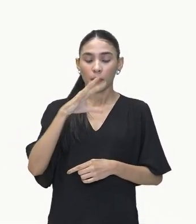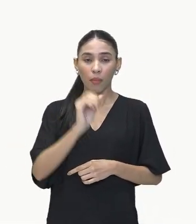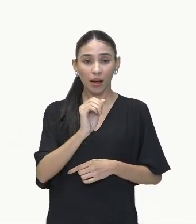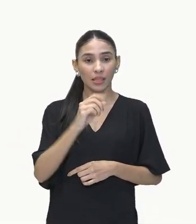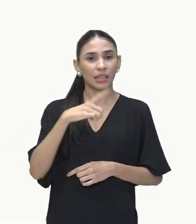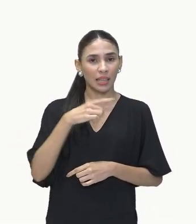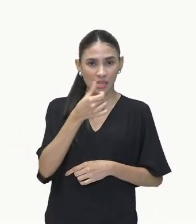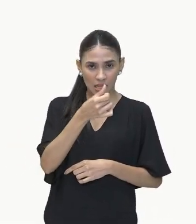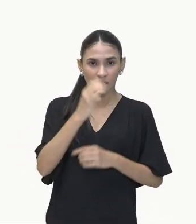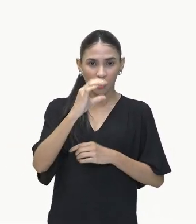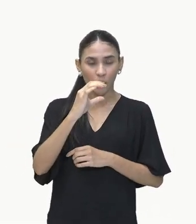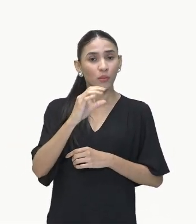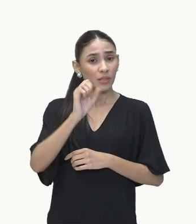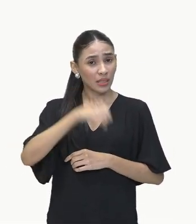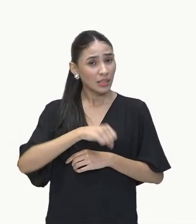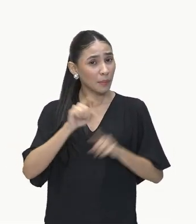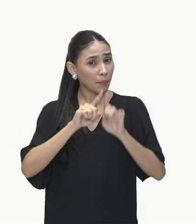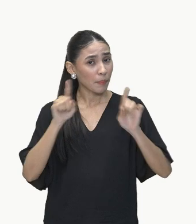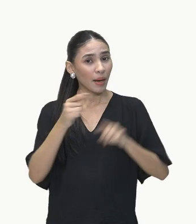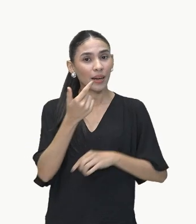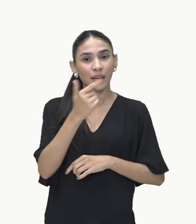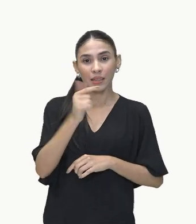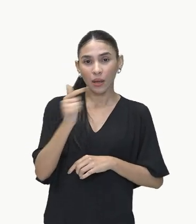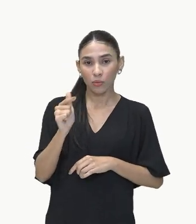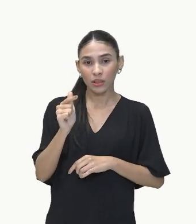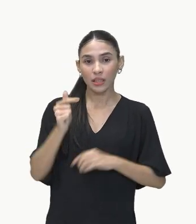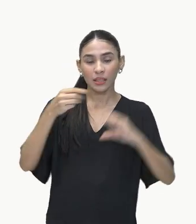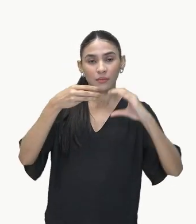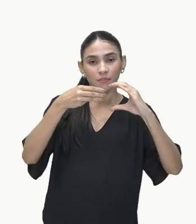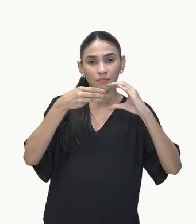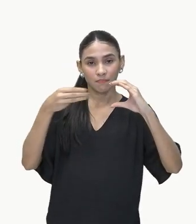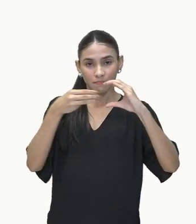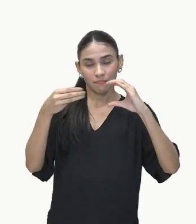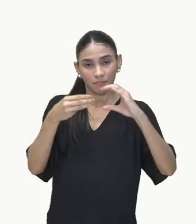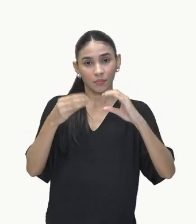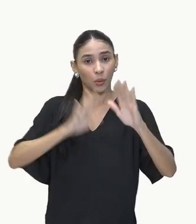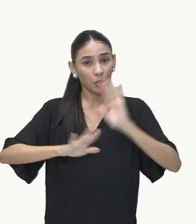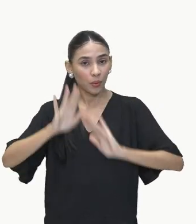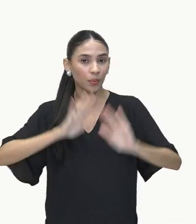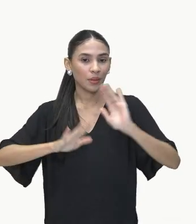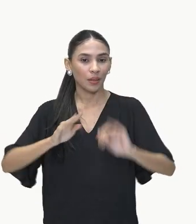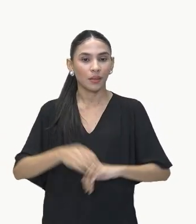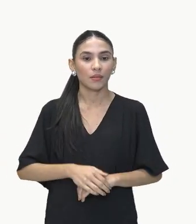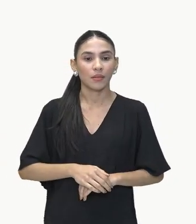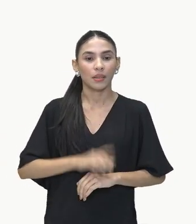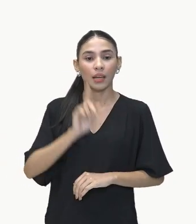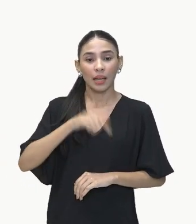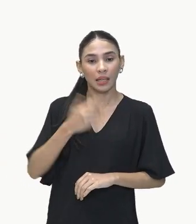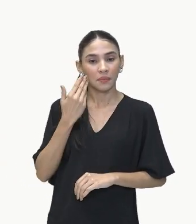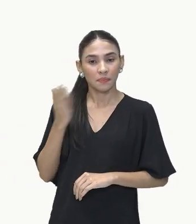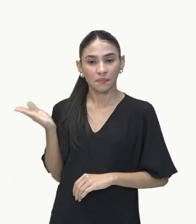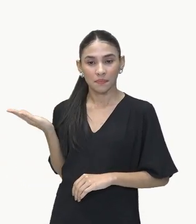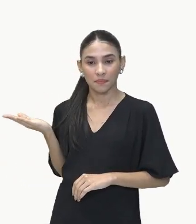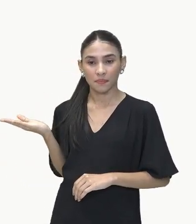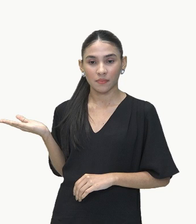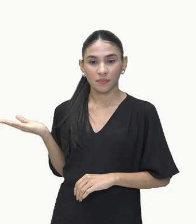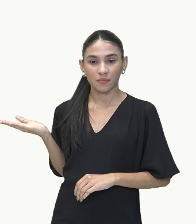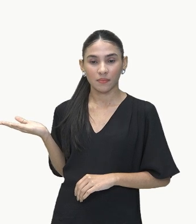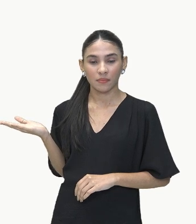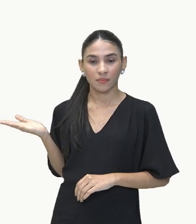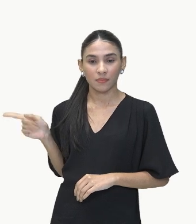carbonos. Por quê? Porque ela não tem 3 duplas alternadas. Então, muito cuidado aqui. Ela é alicíclica, insaturada